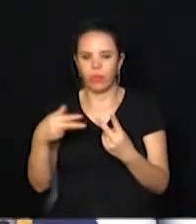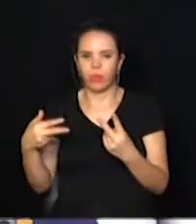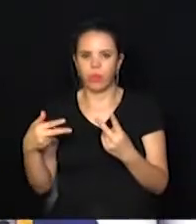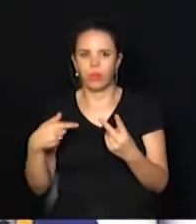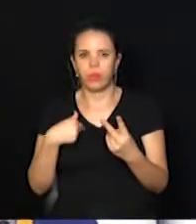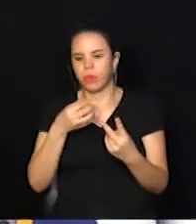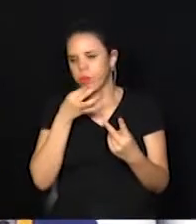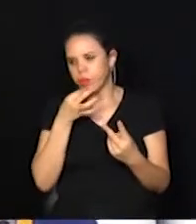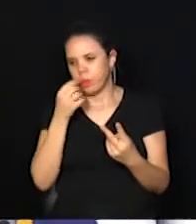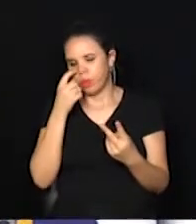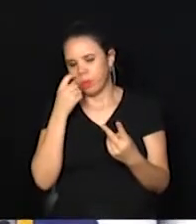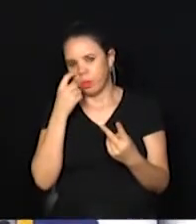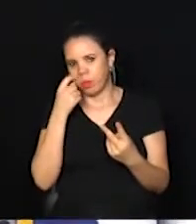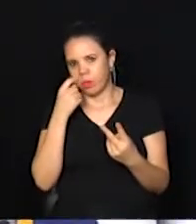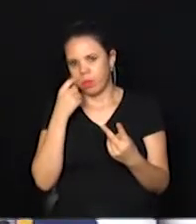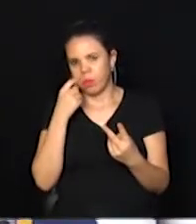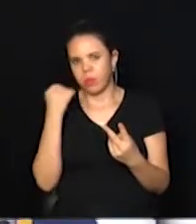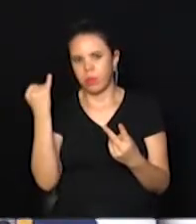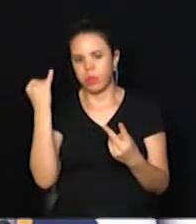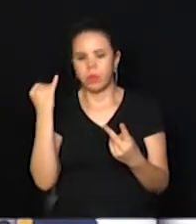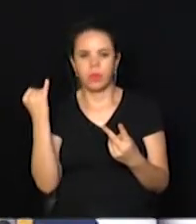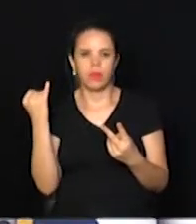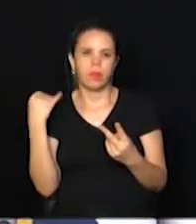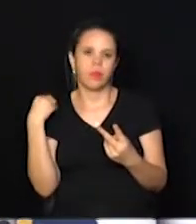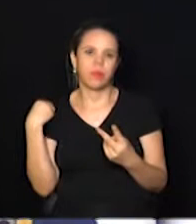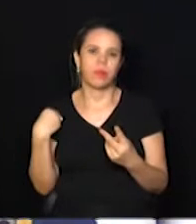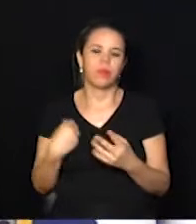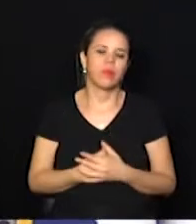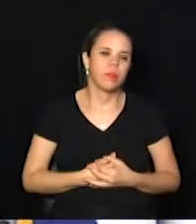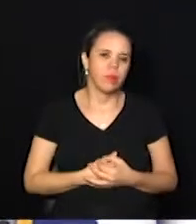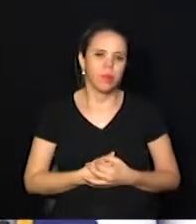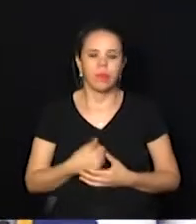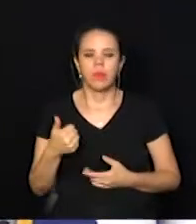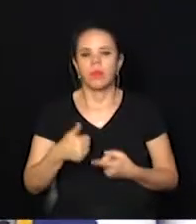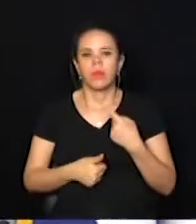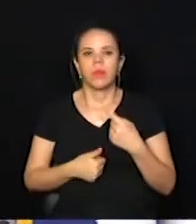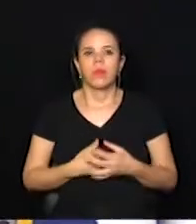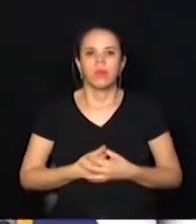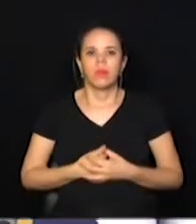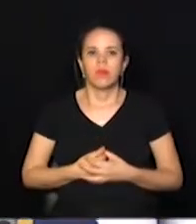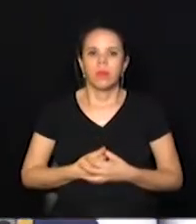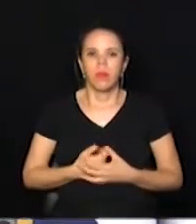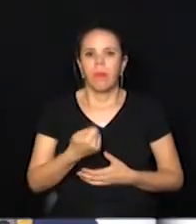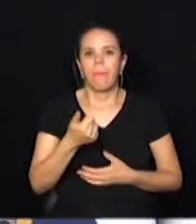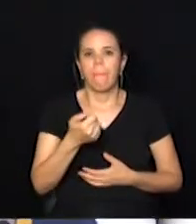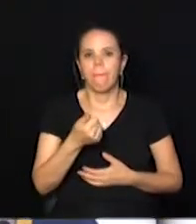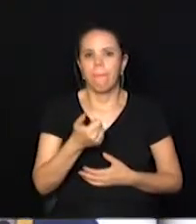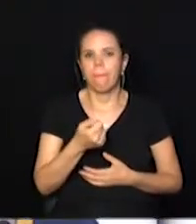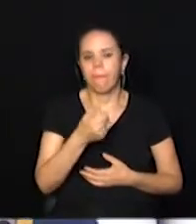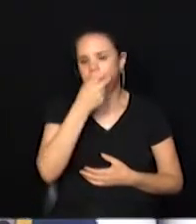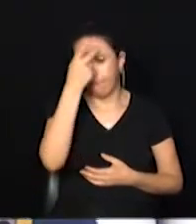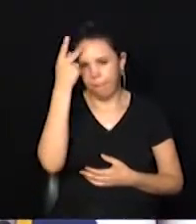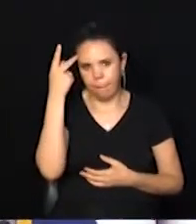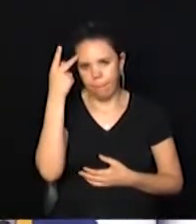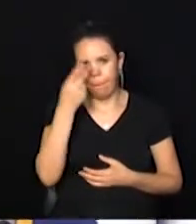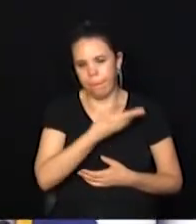mim é muito cara, muito cara. Primeiro, que são poucos homens públicos que,